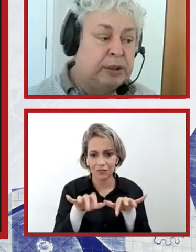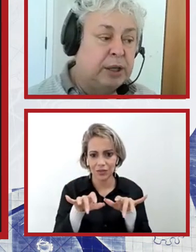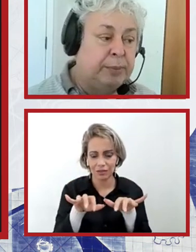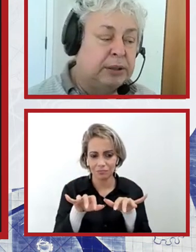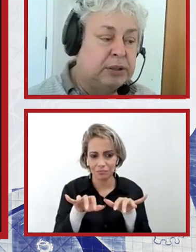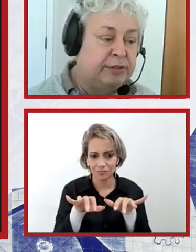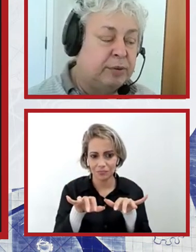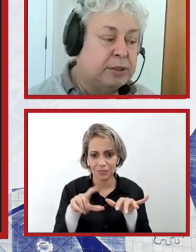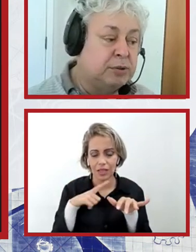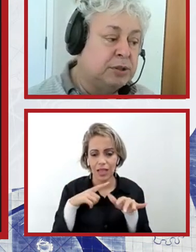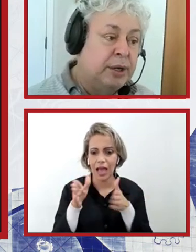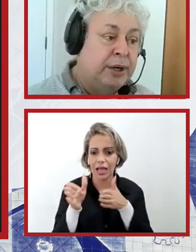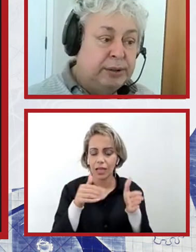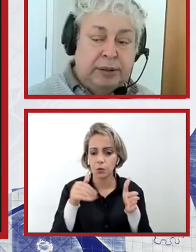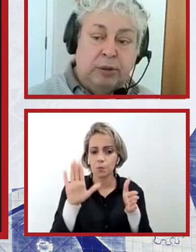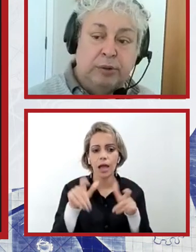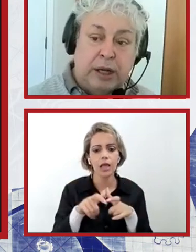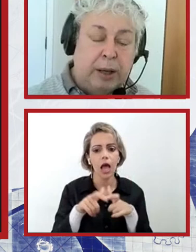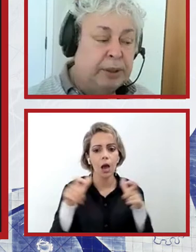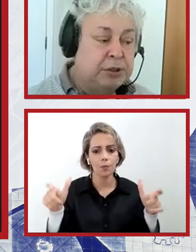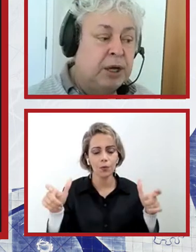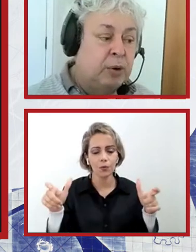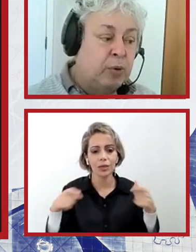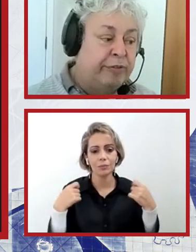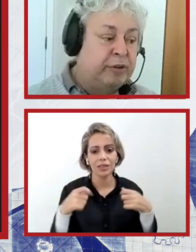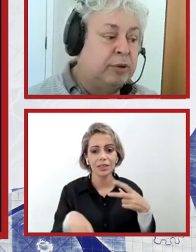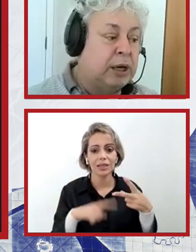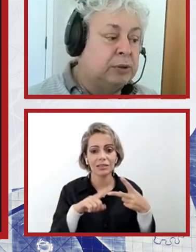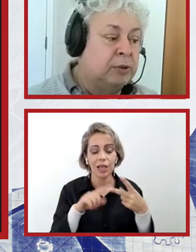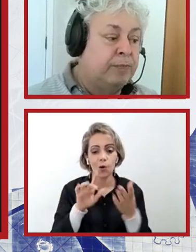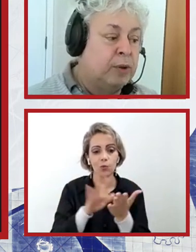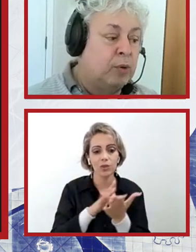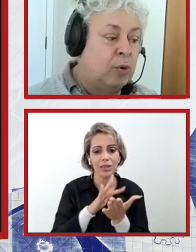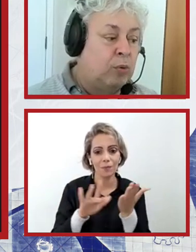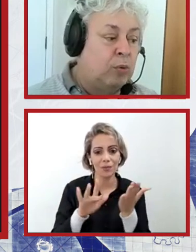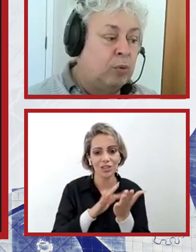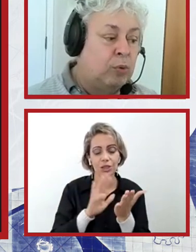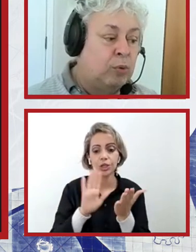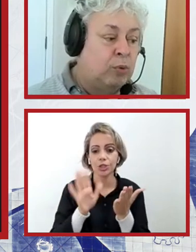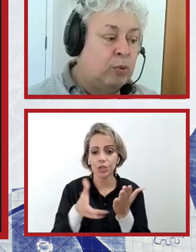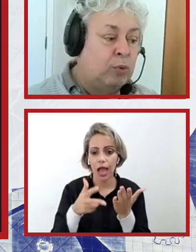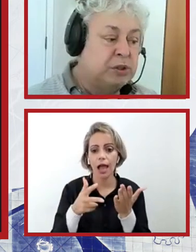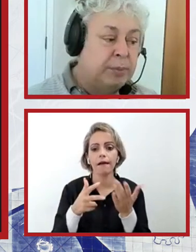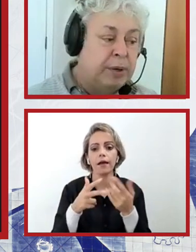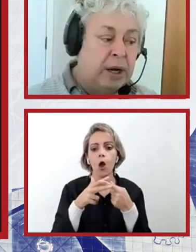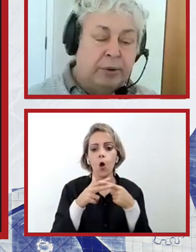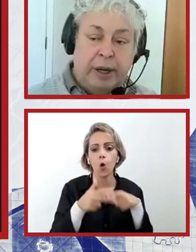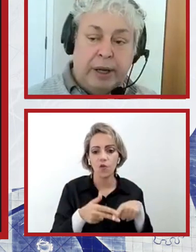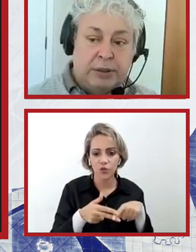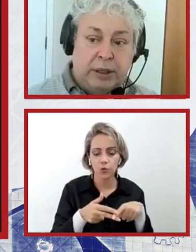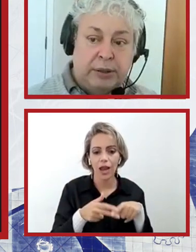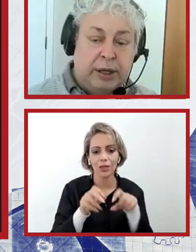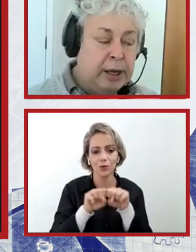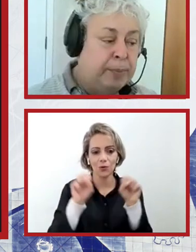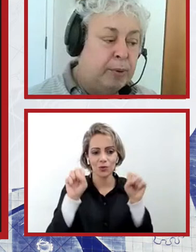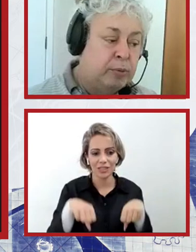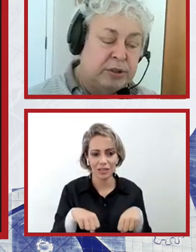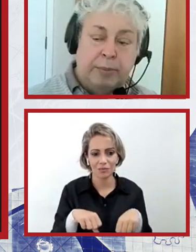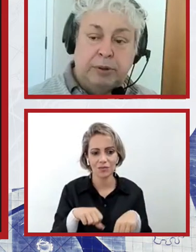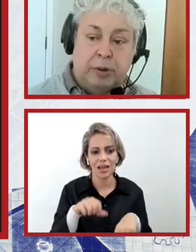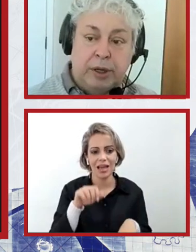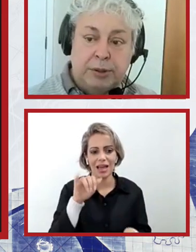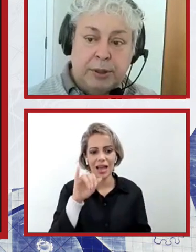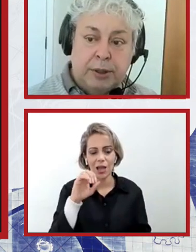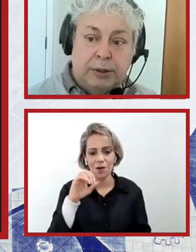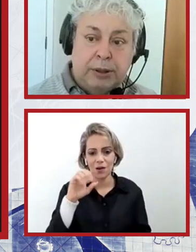mais amplo a determinadas informações, e tem que ter um tablet configurado com o sistema iOS da Apple,